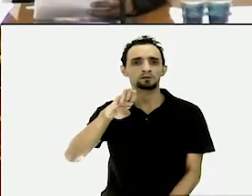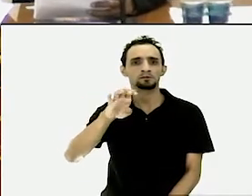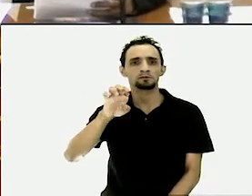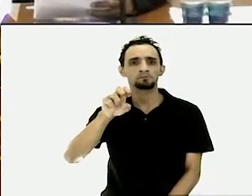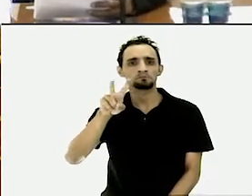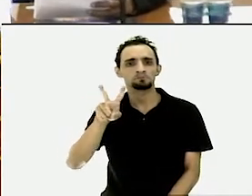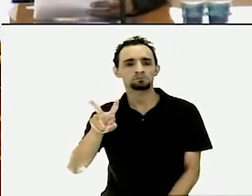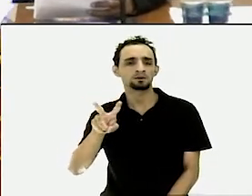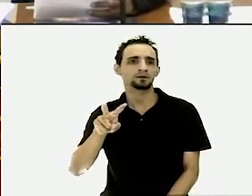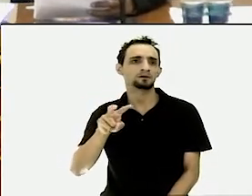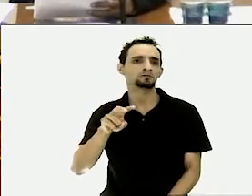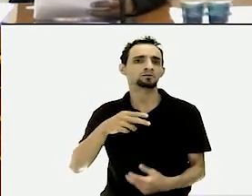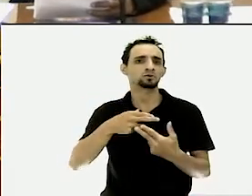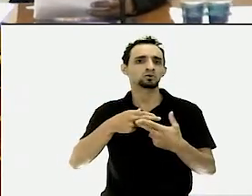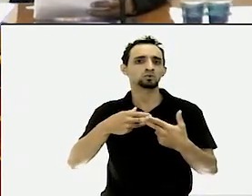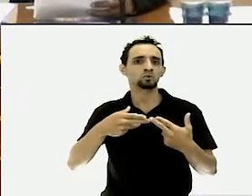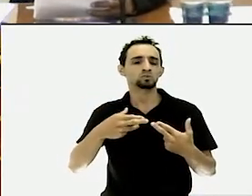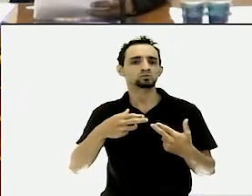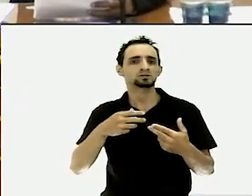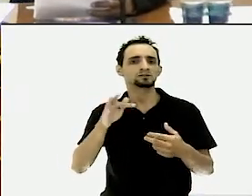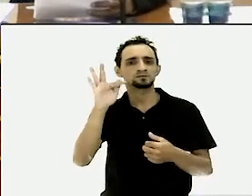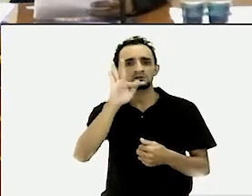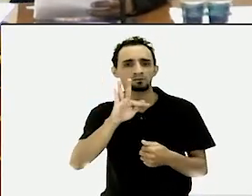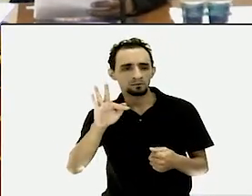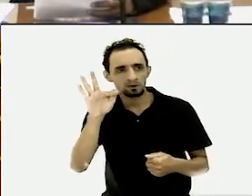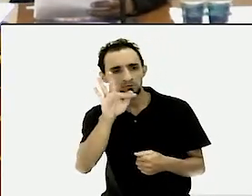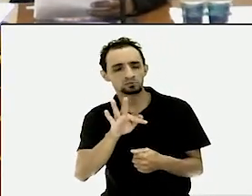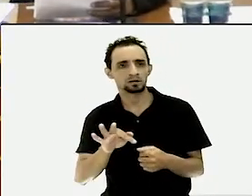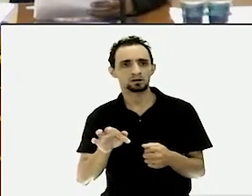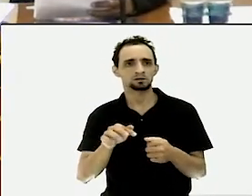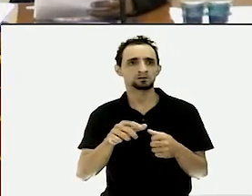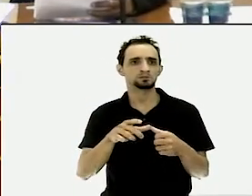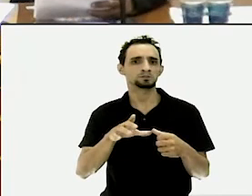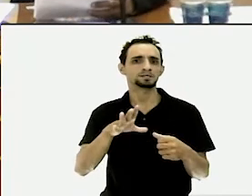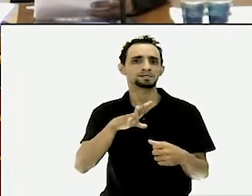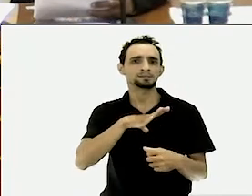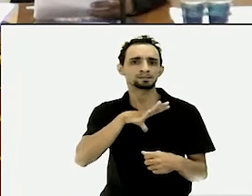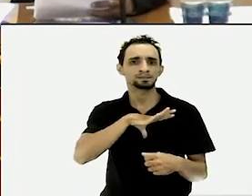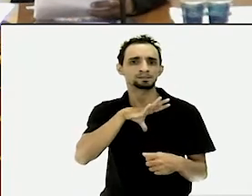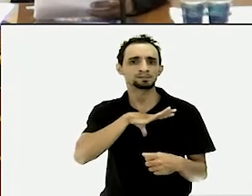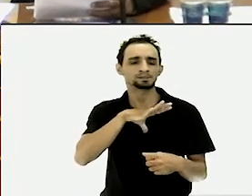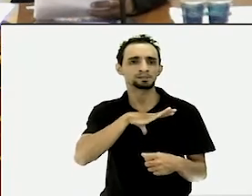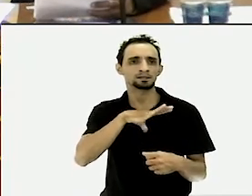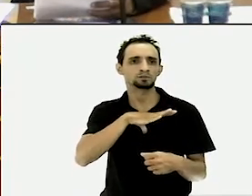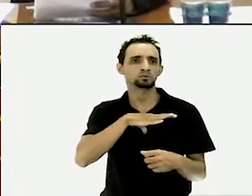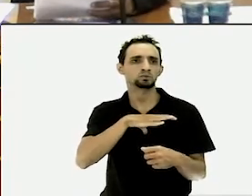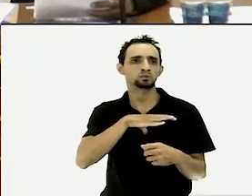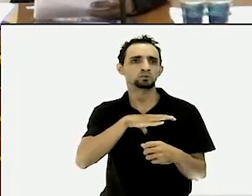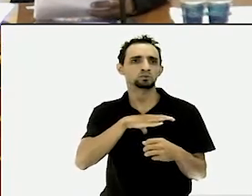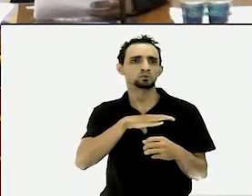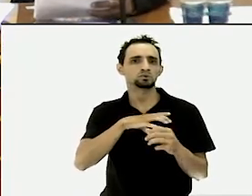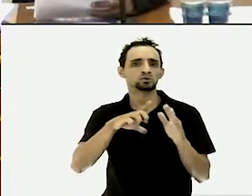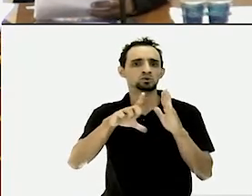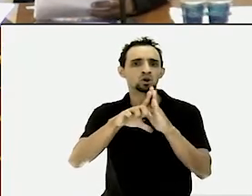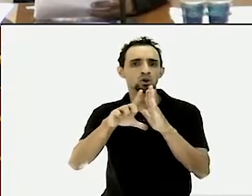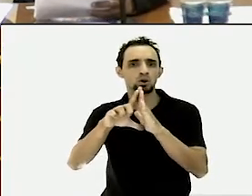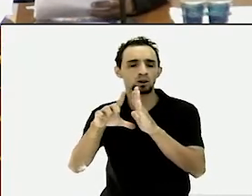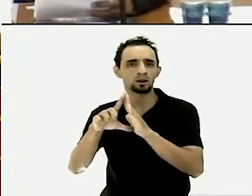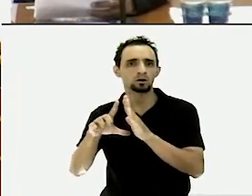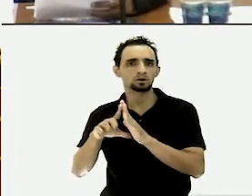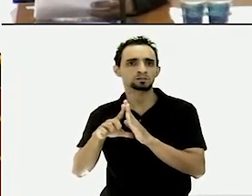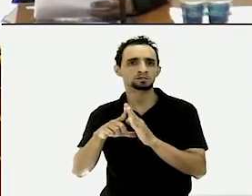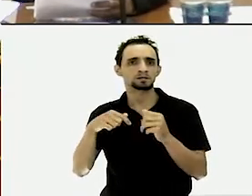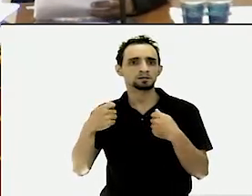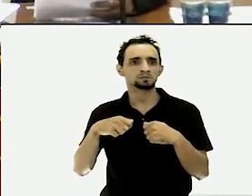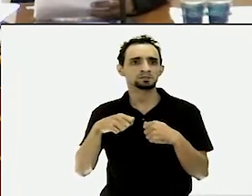de hidrantes na Avenida Carvalho Pinto, tendo em vista que se trata de uma via de entrada e saída do município e de acesso a pelo menos